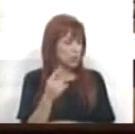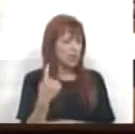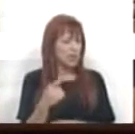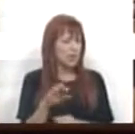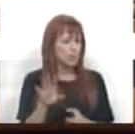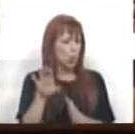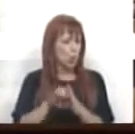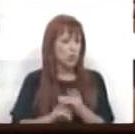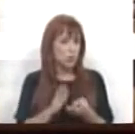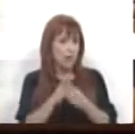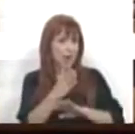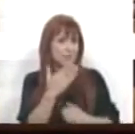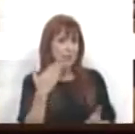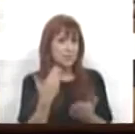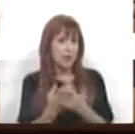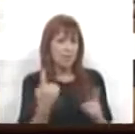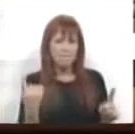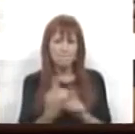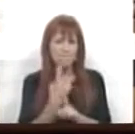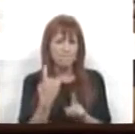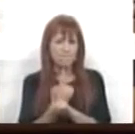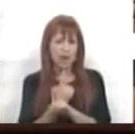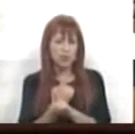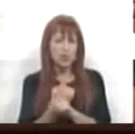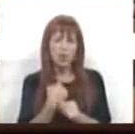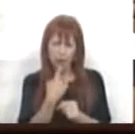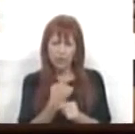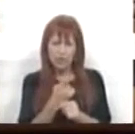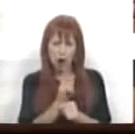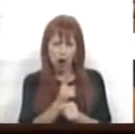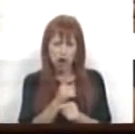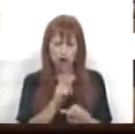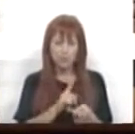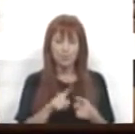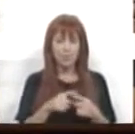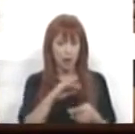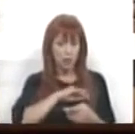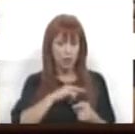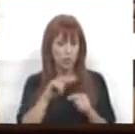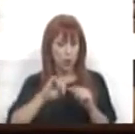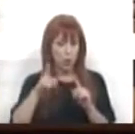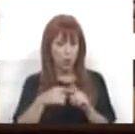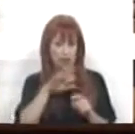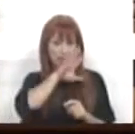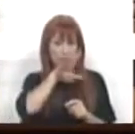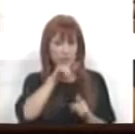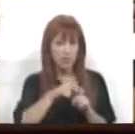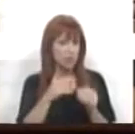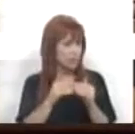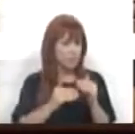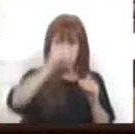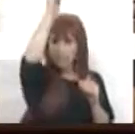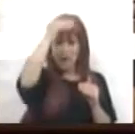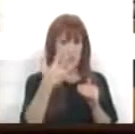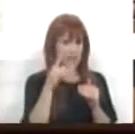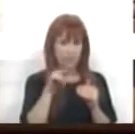tem como condições de acesso várias, elas que eu vou agora citar. O rendimento anual do agregado não pode ser